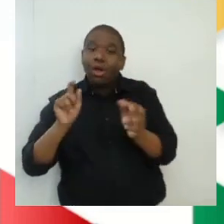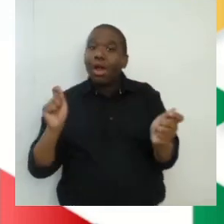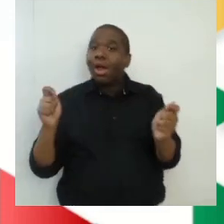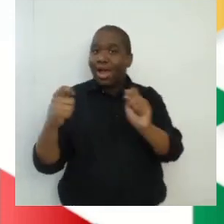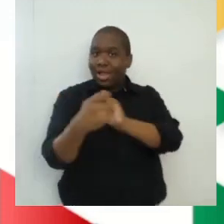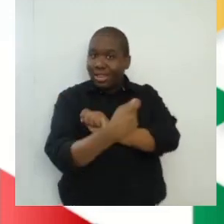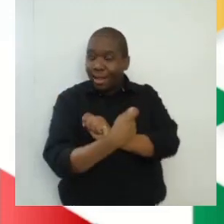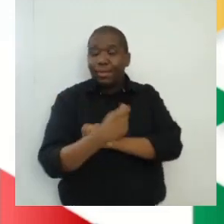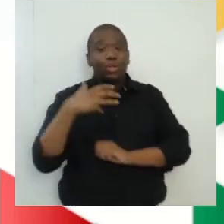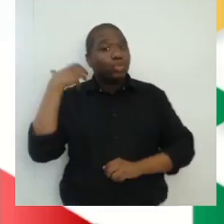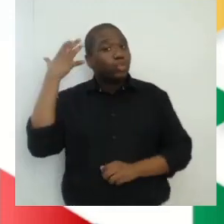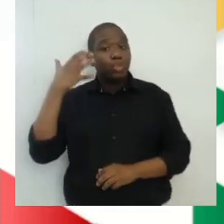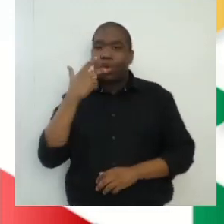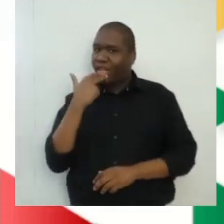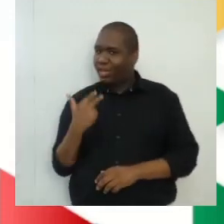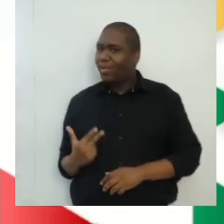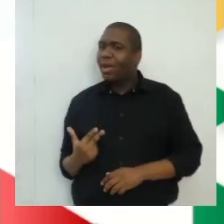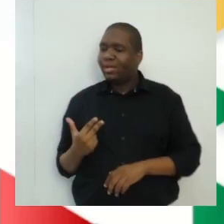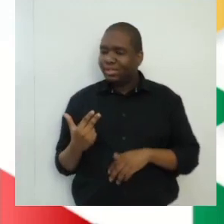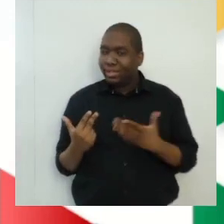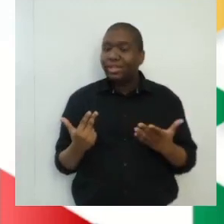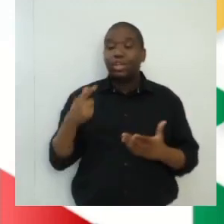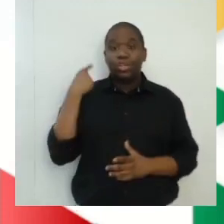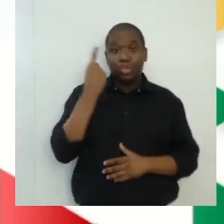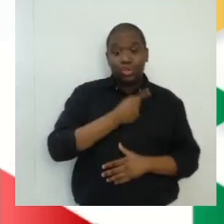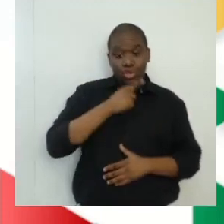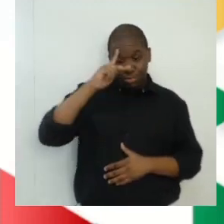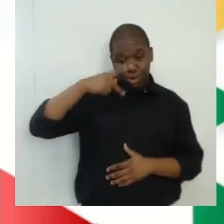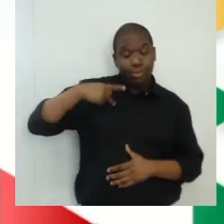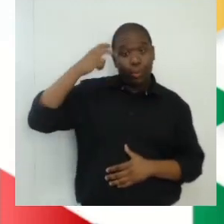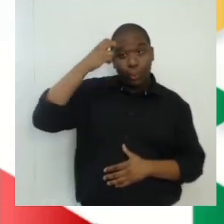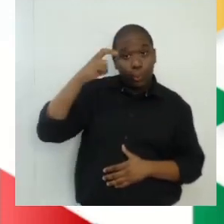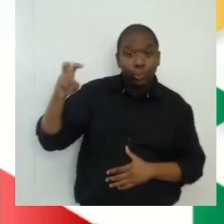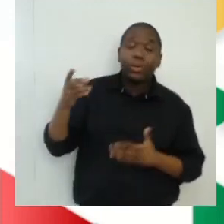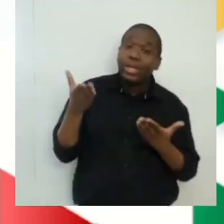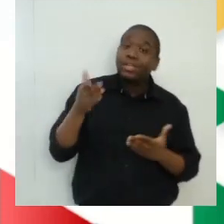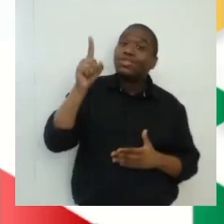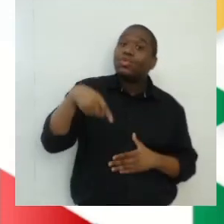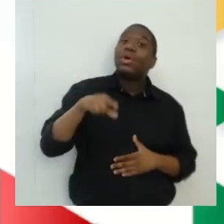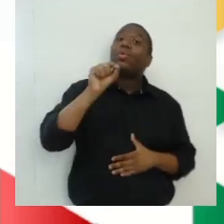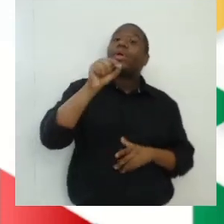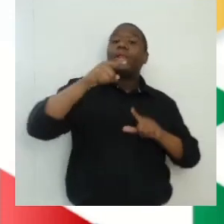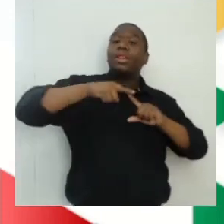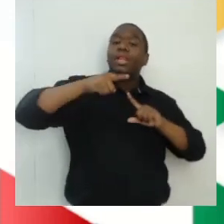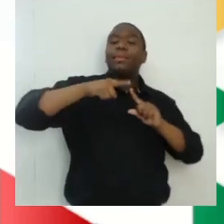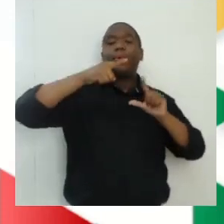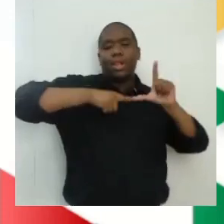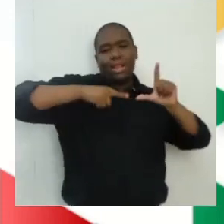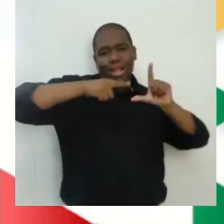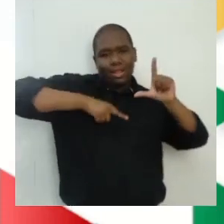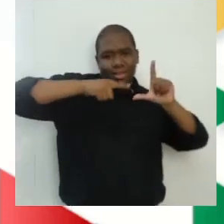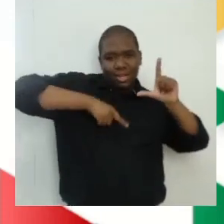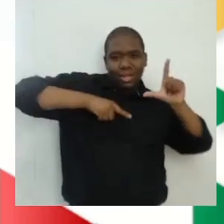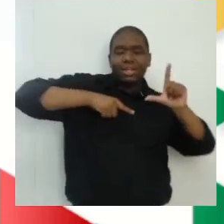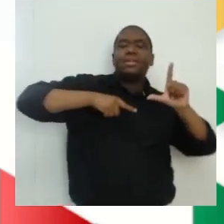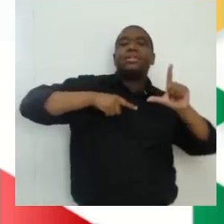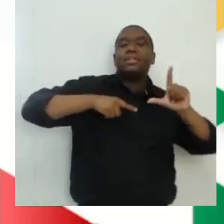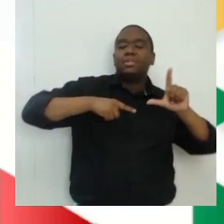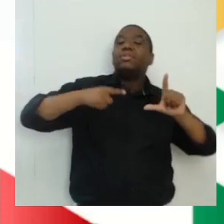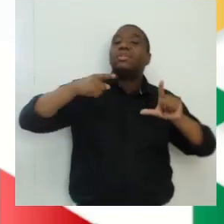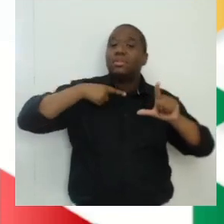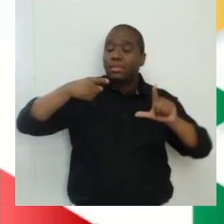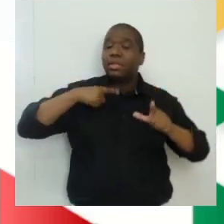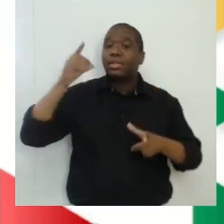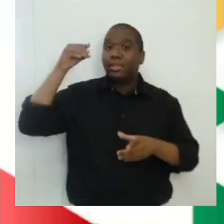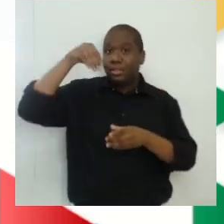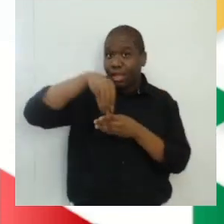os sons da linguagem. Na nossa cultura, esses sinais são chamados de letras. Um conjunto, e o seu